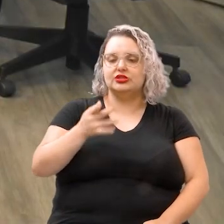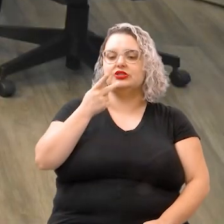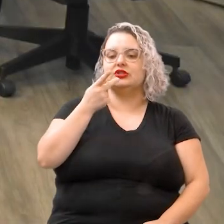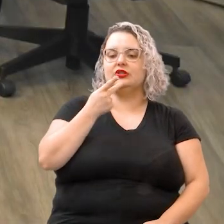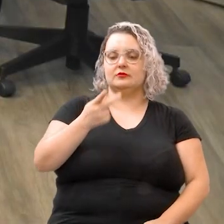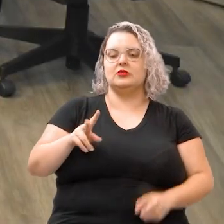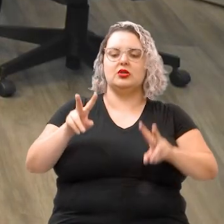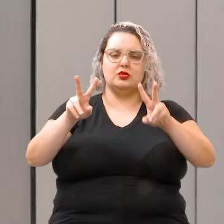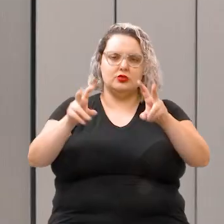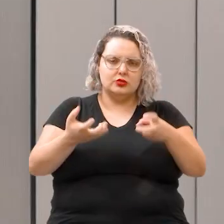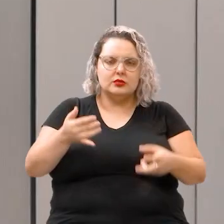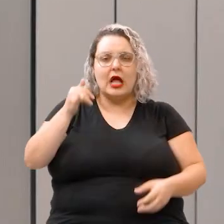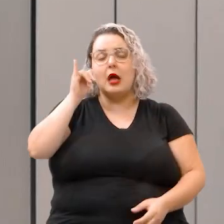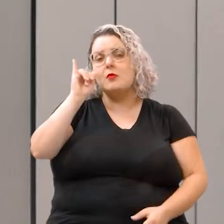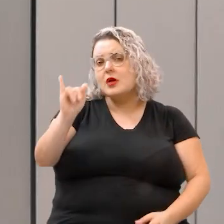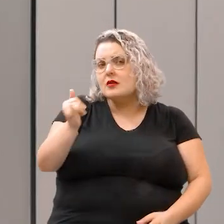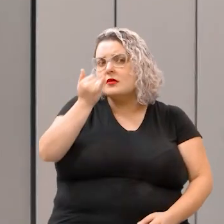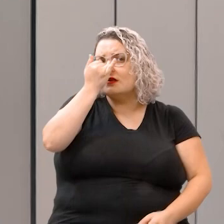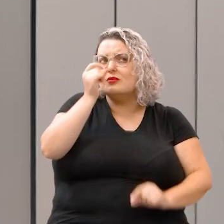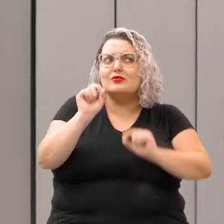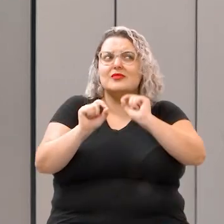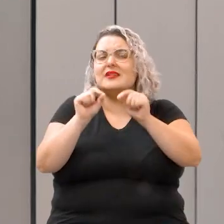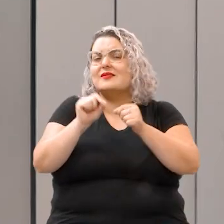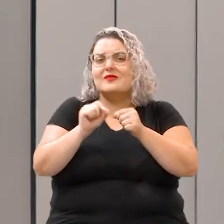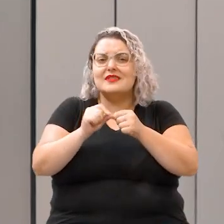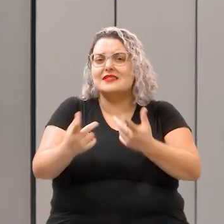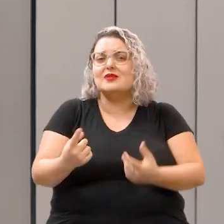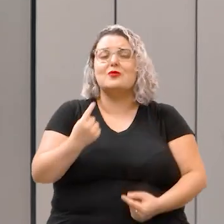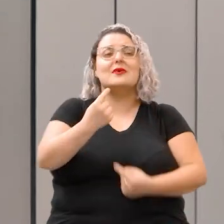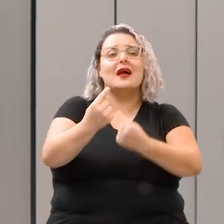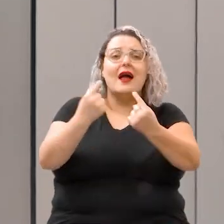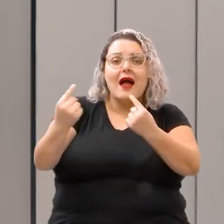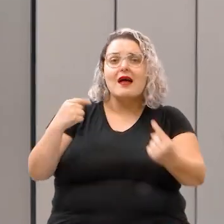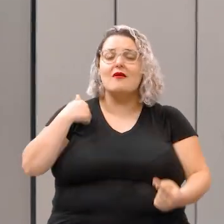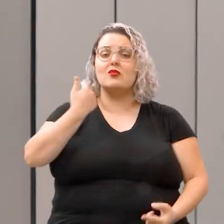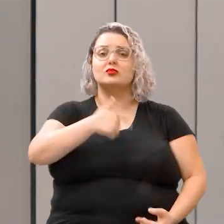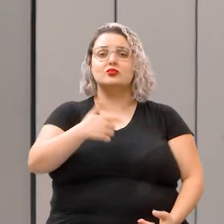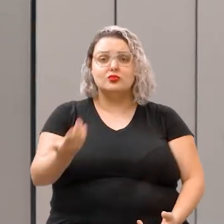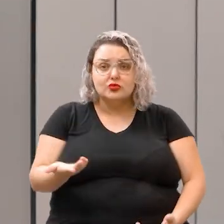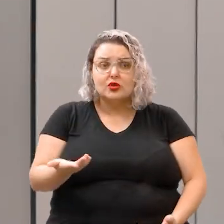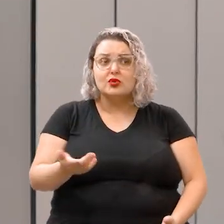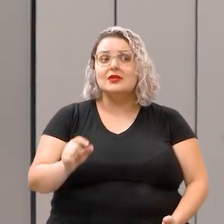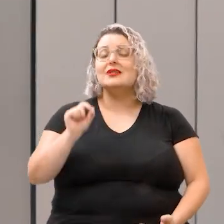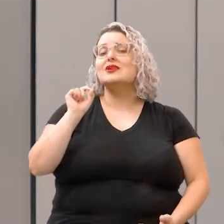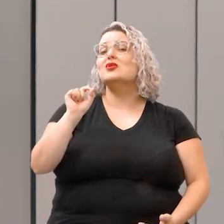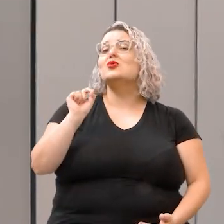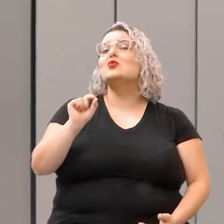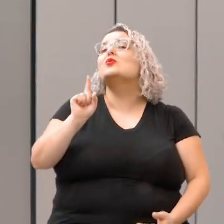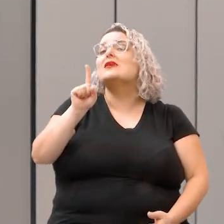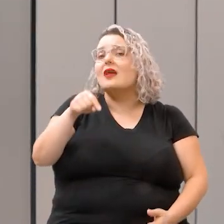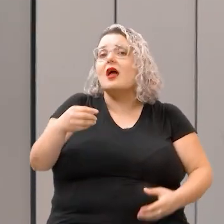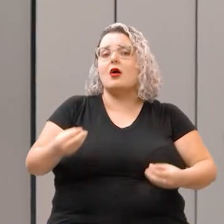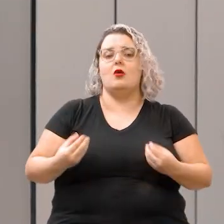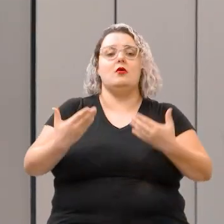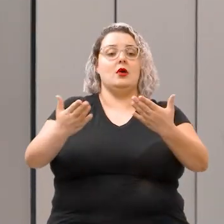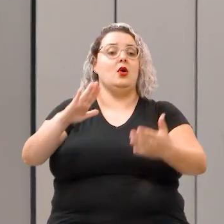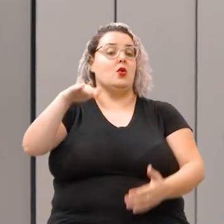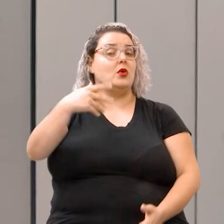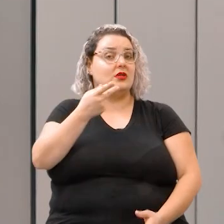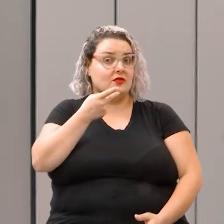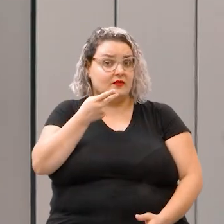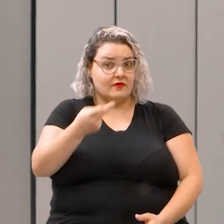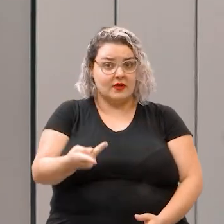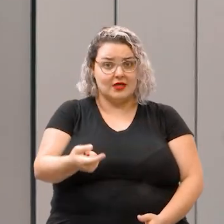sobre essa questão da prevenção, o que fazer, o que cabe a cada um de nós, né? E o que é oferecido quando a gente fala